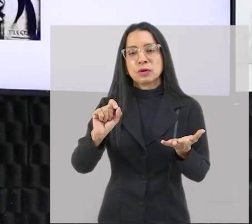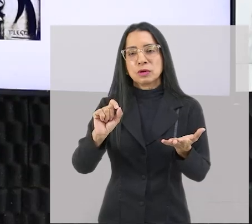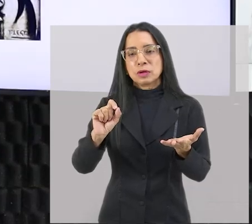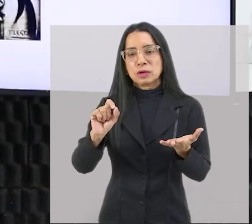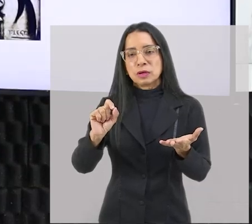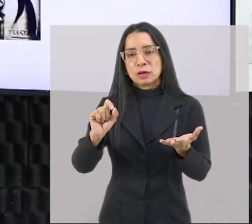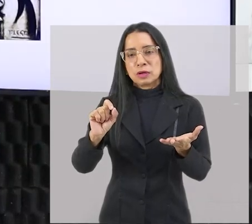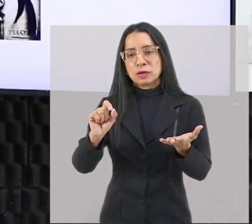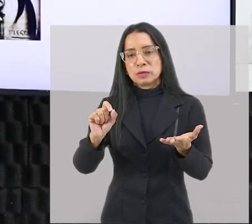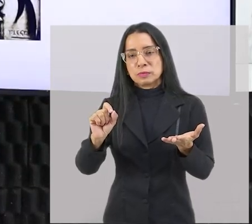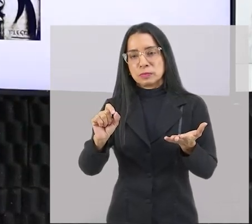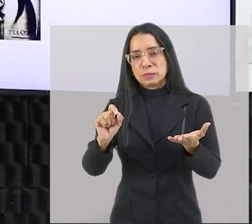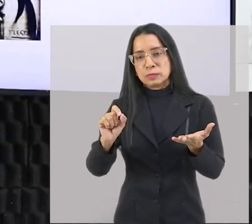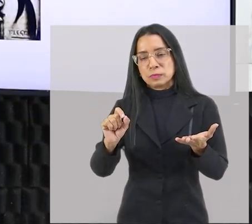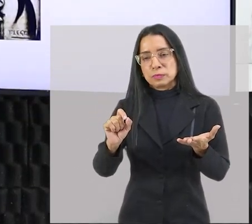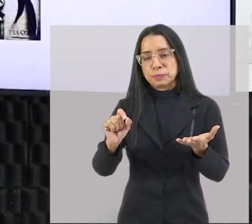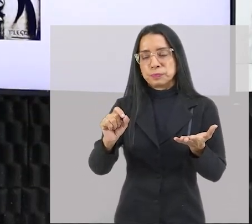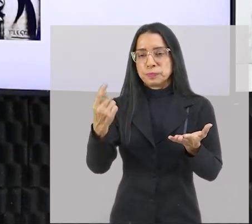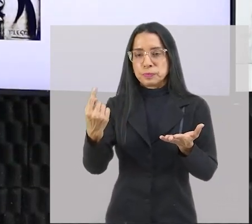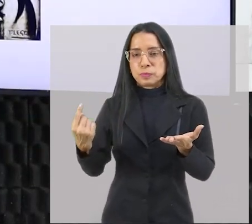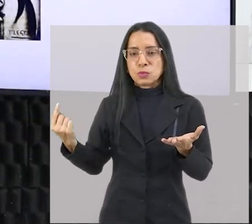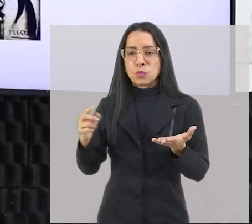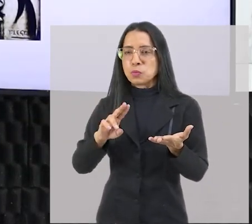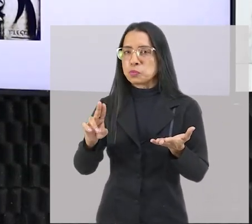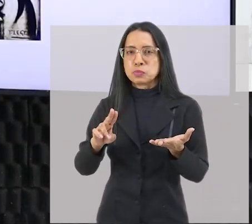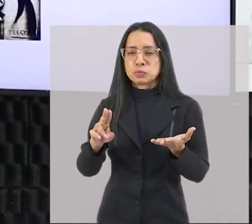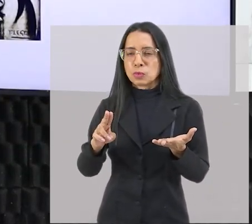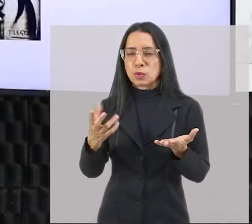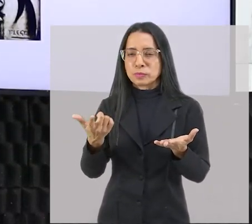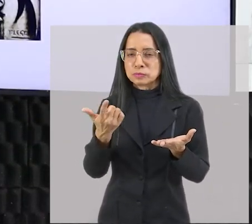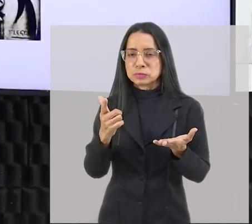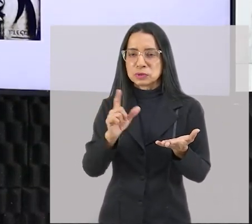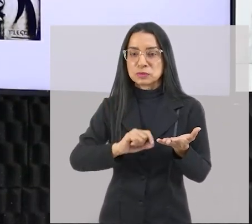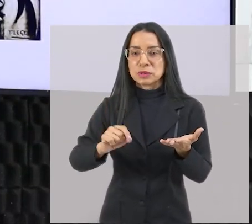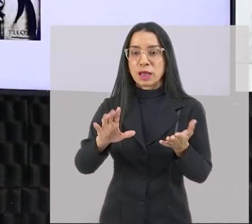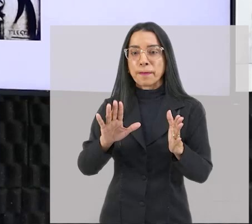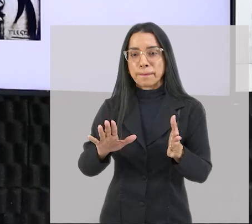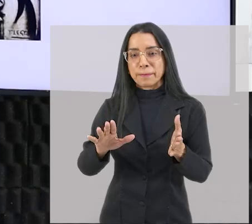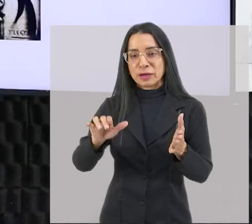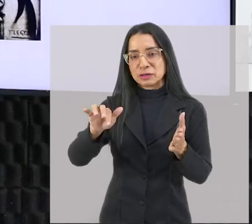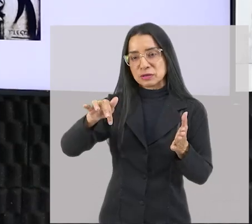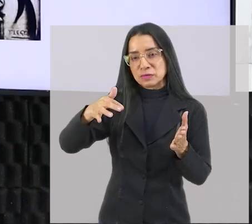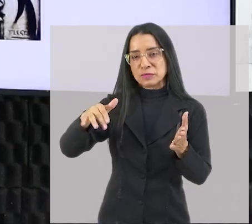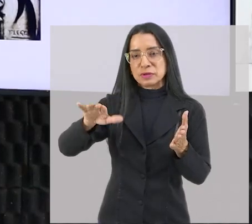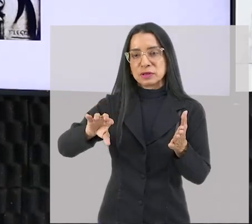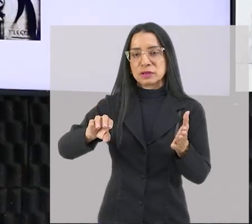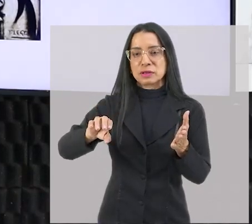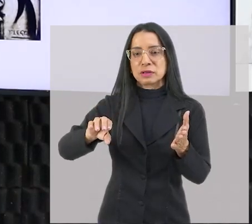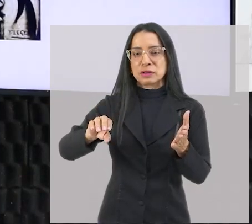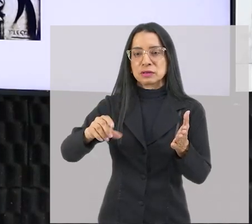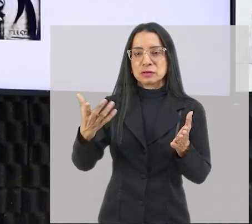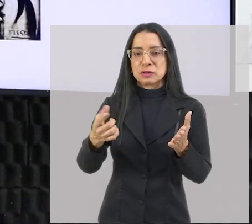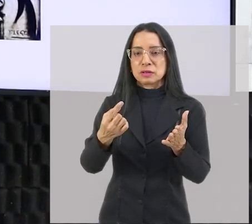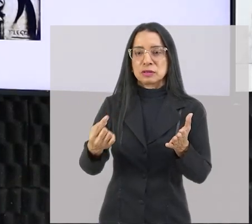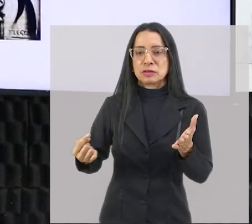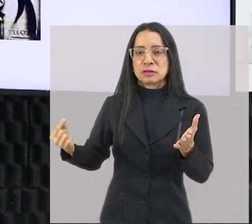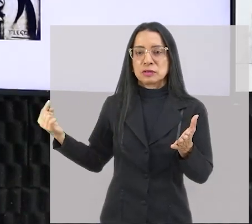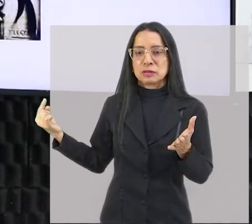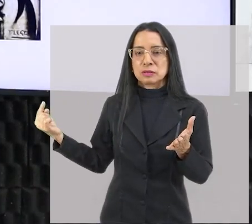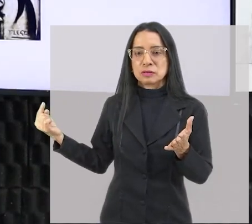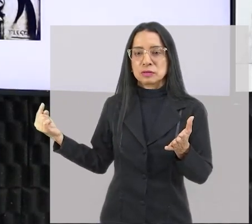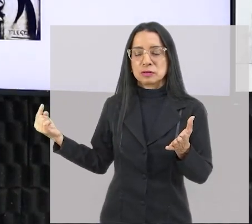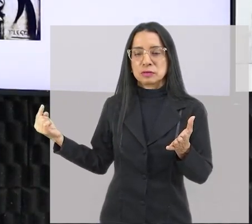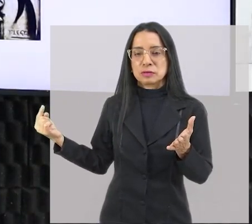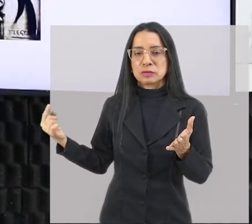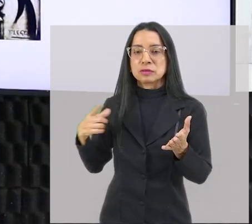quem é esse pintor? Ah, Fernand Léger. O nome dele não está aqui, mas é esse mesmo artista. Está ali, Fernand Léger, certo?